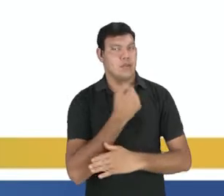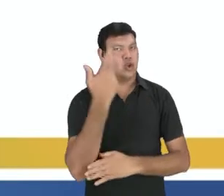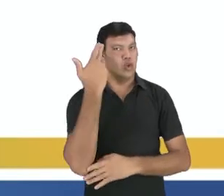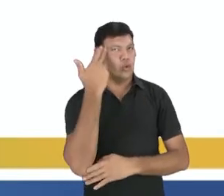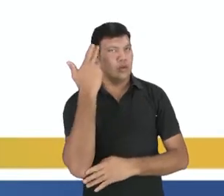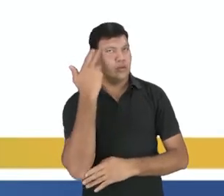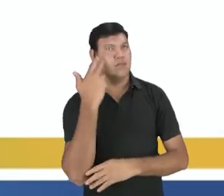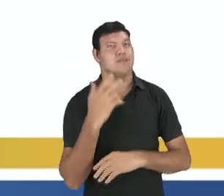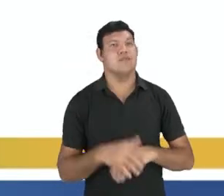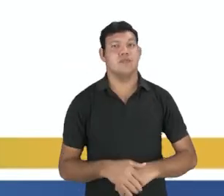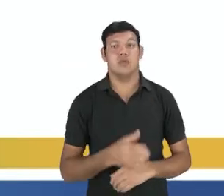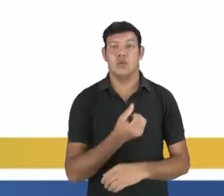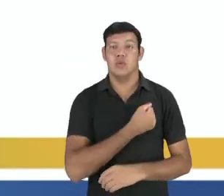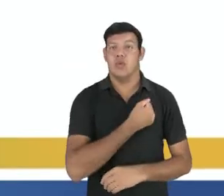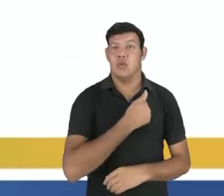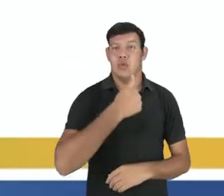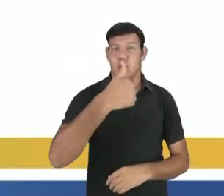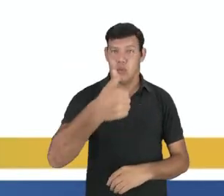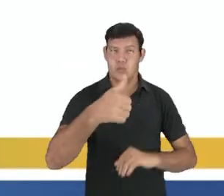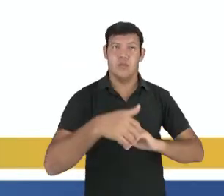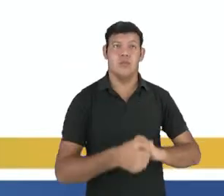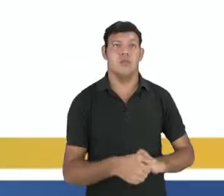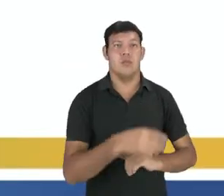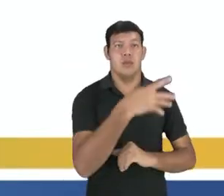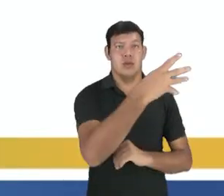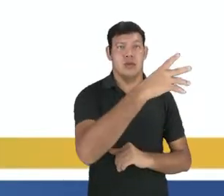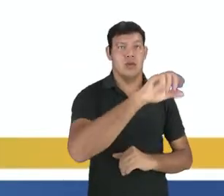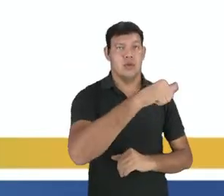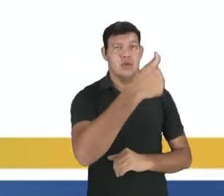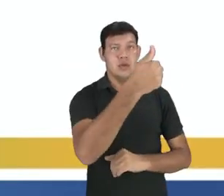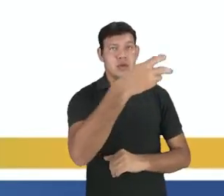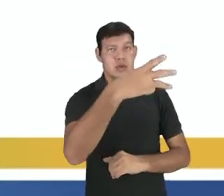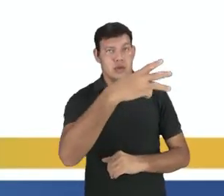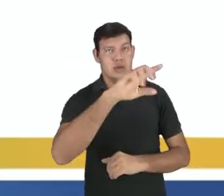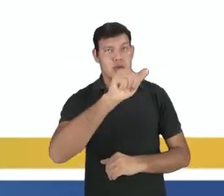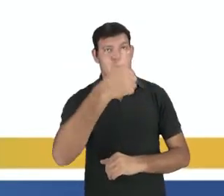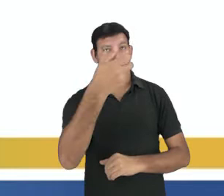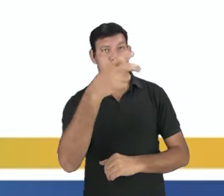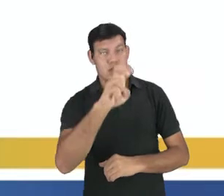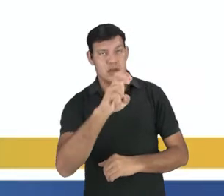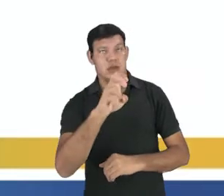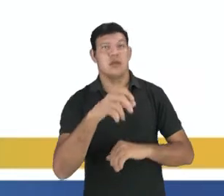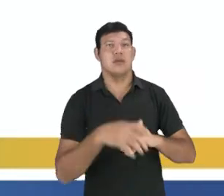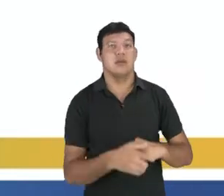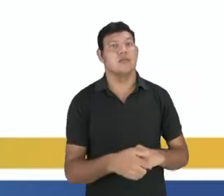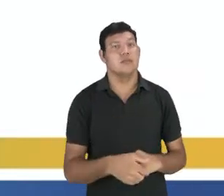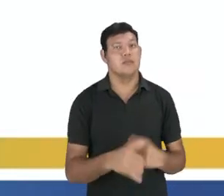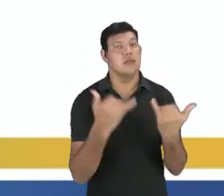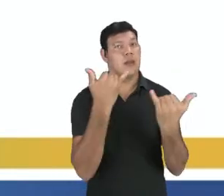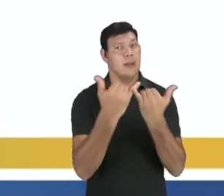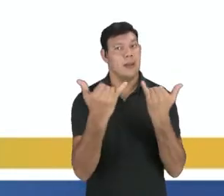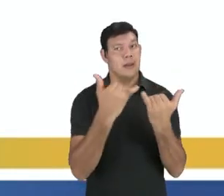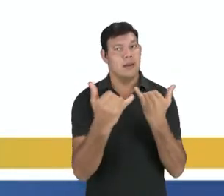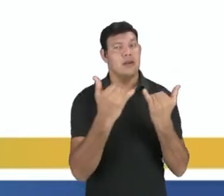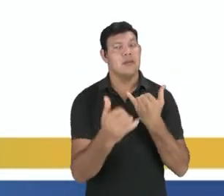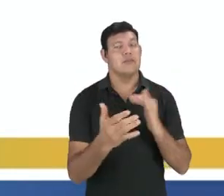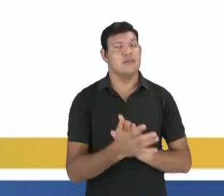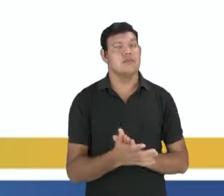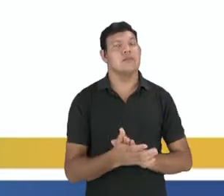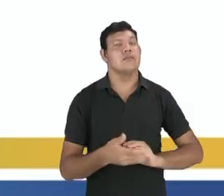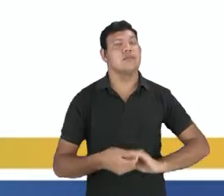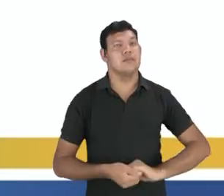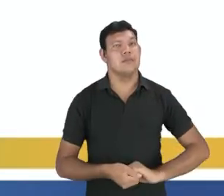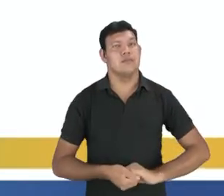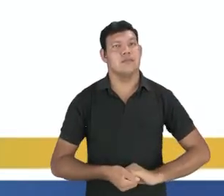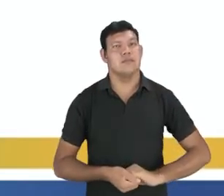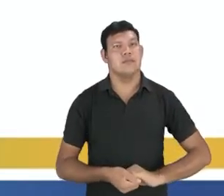divisor comum é o 1. Então, 4, 13 e 15 são primos entre si. Olha só. O 1 divide qualquer número